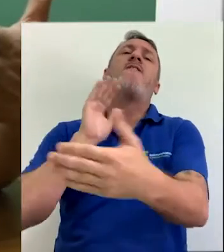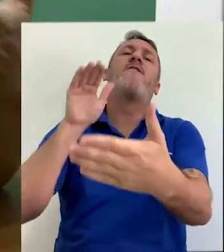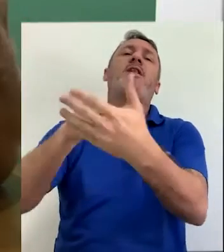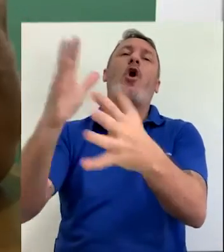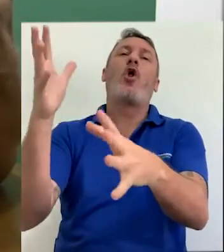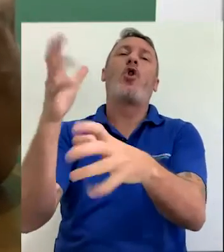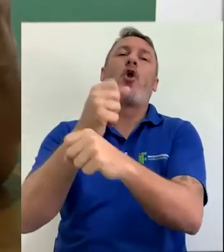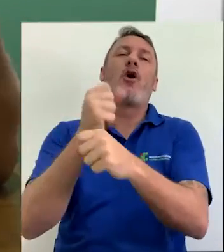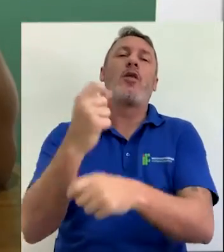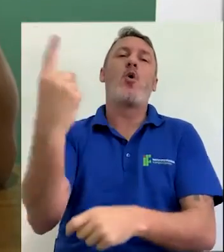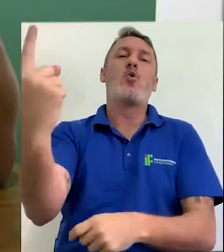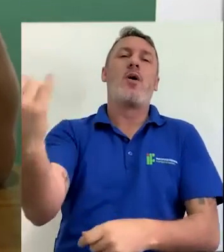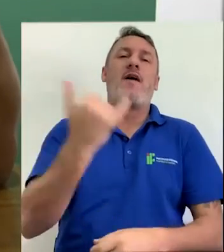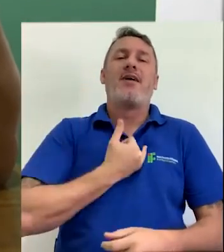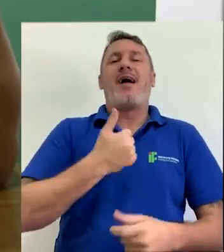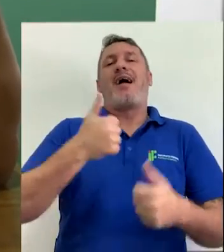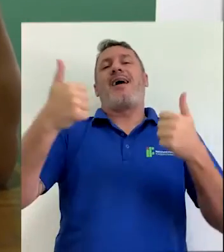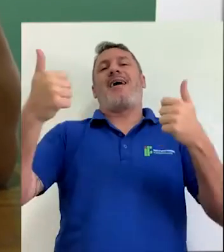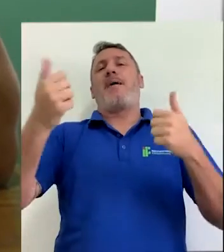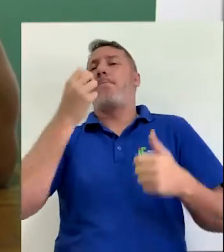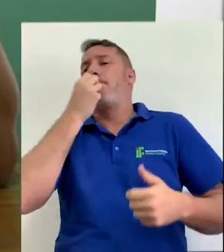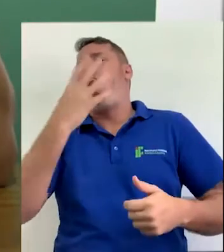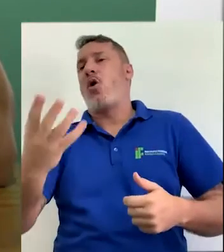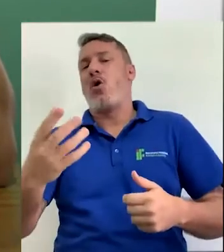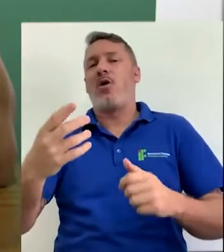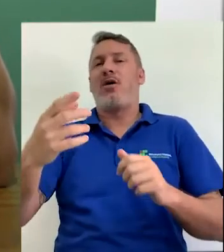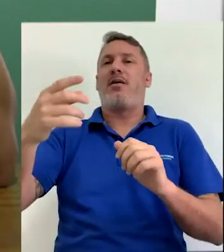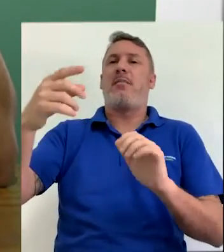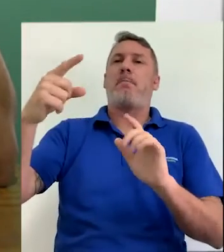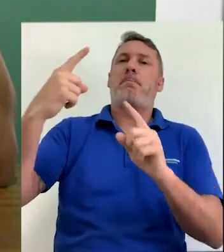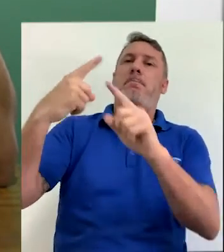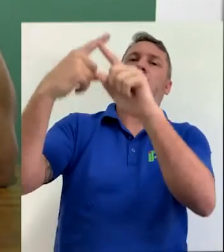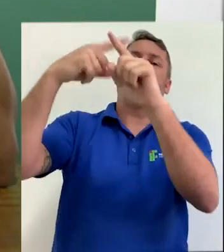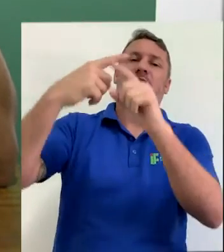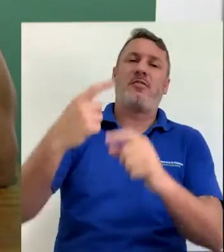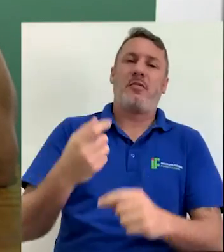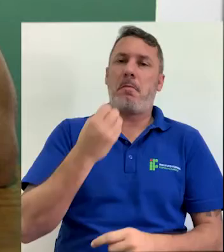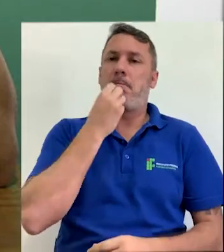nota muito bom, satisfatório,